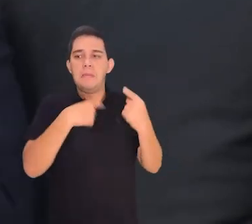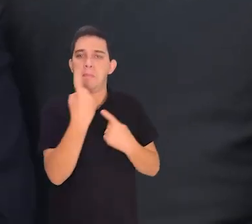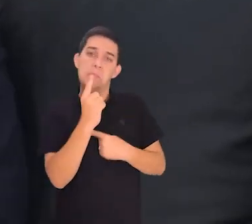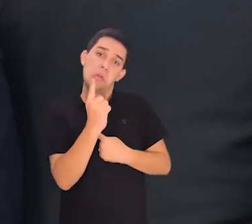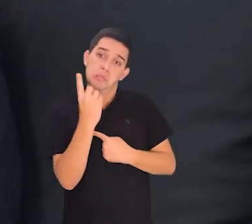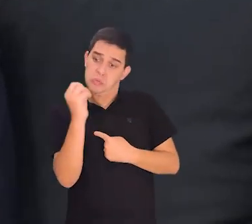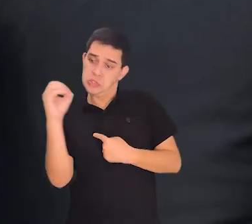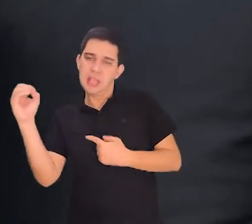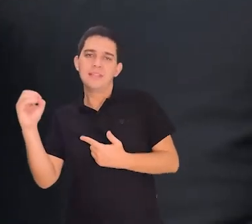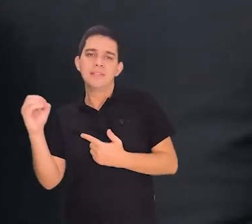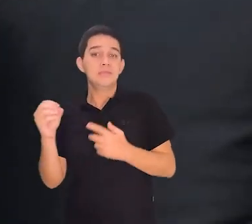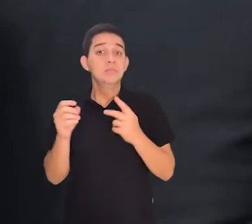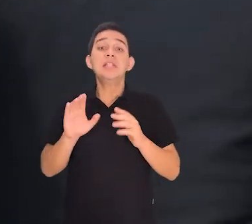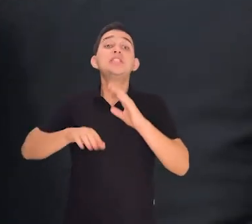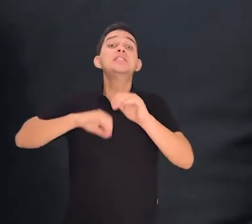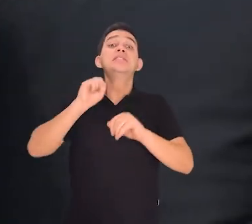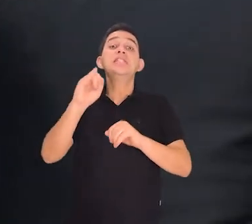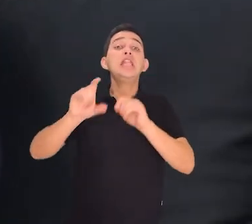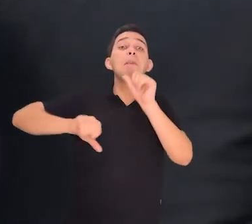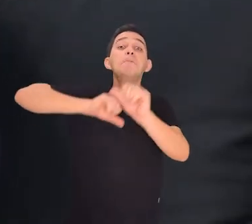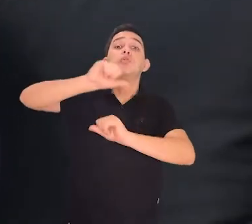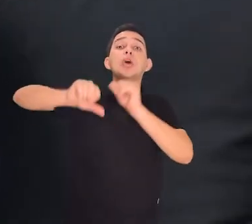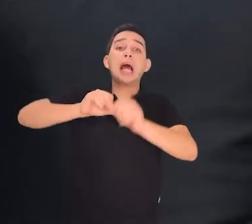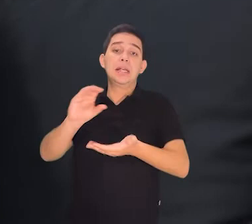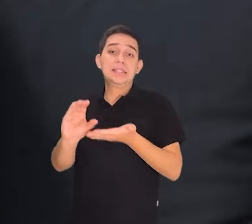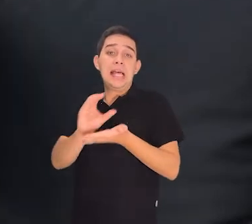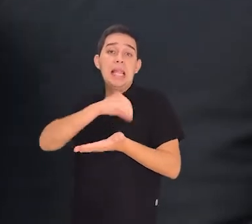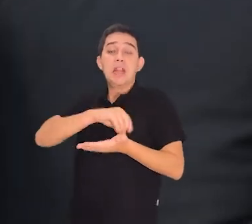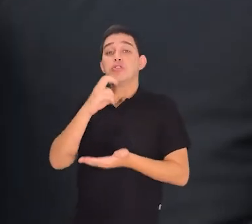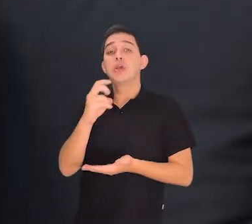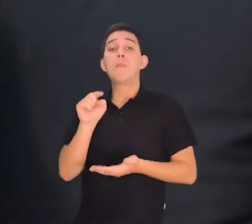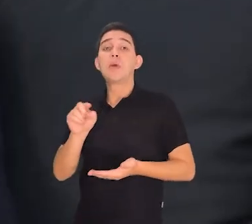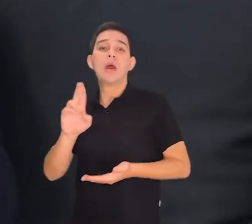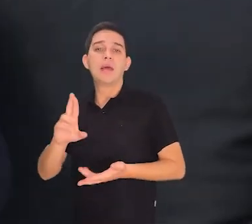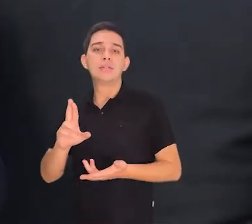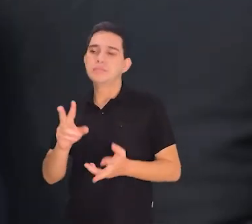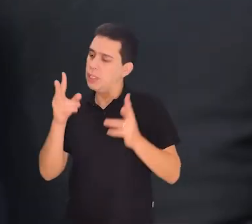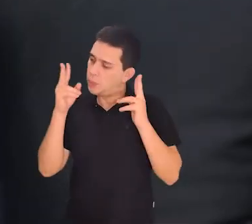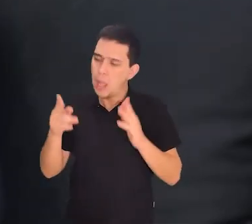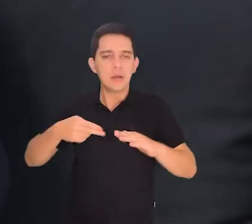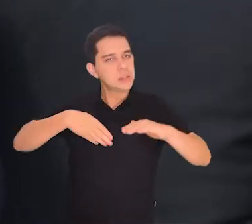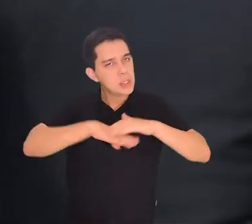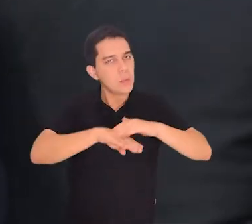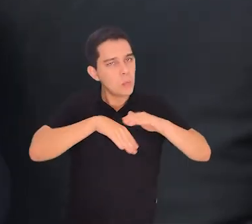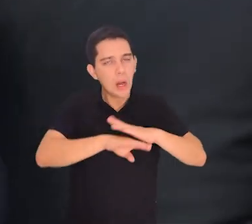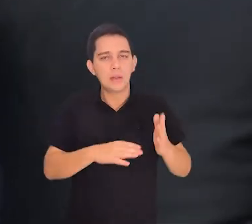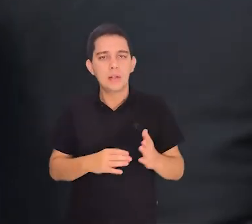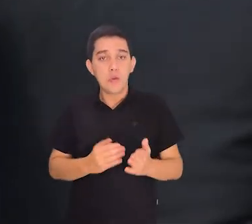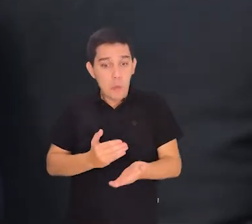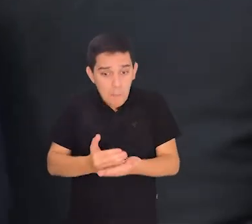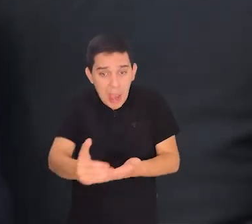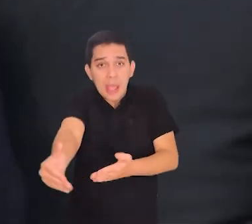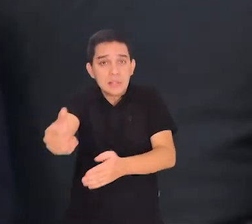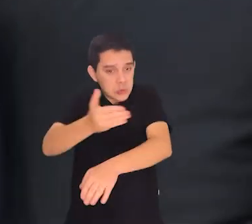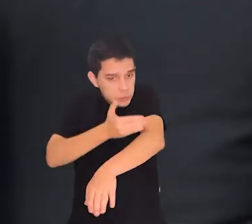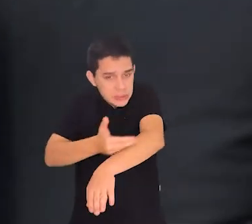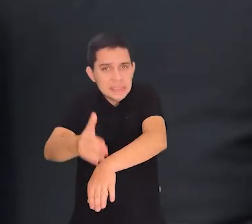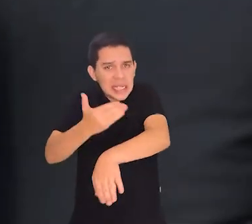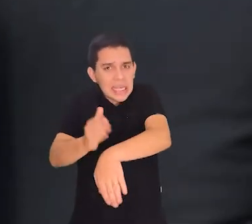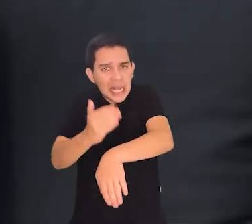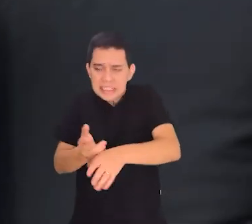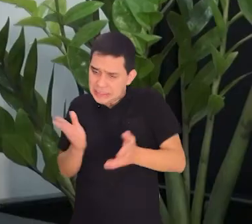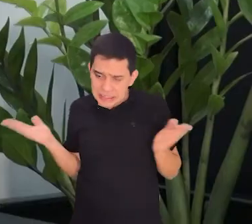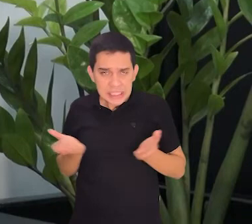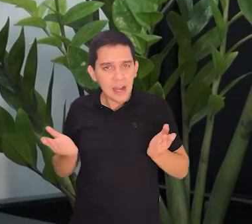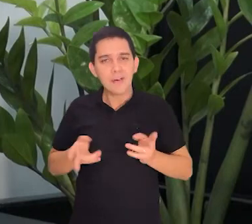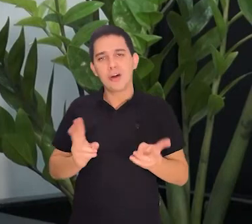contemplando os R$5.000. Então, muito mais importante do que a quantidade é desenvolver o hábito. Então, comece cedo. É a melhor coisa que você